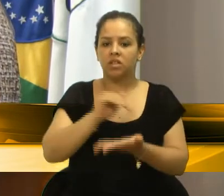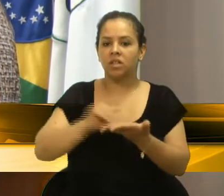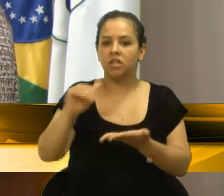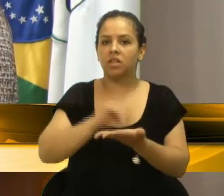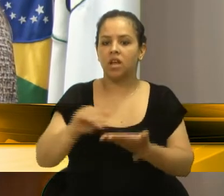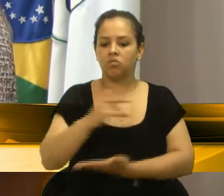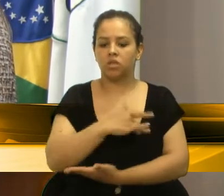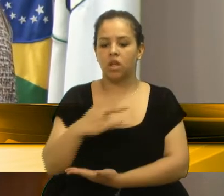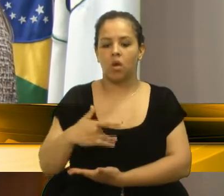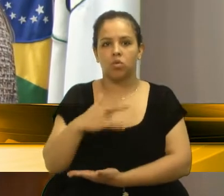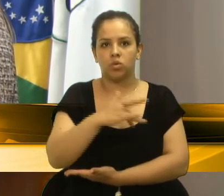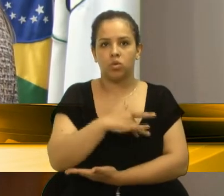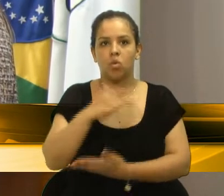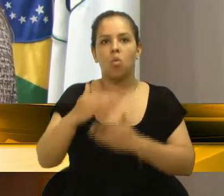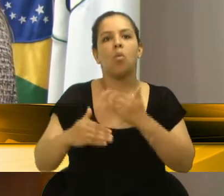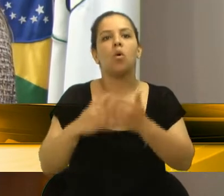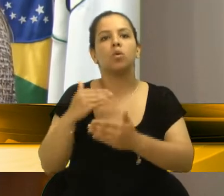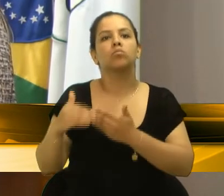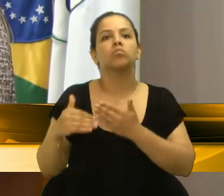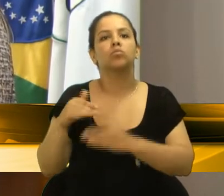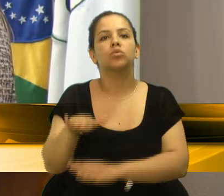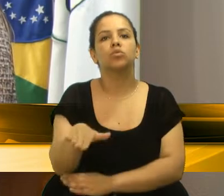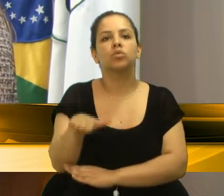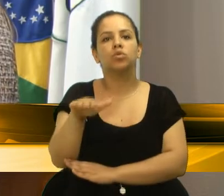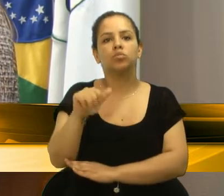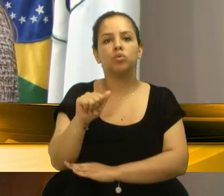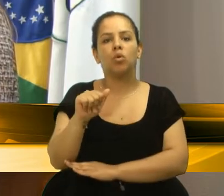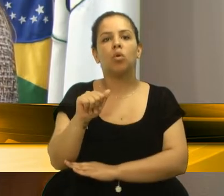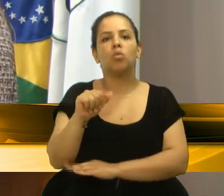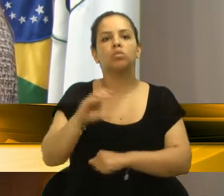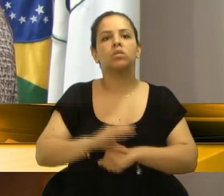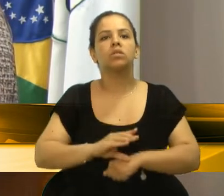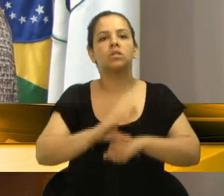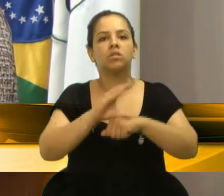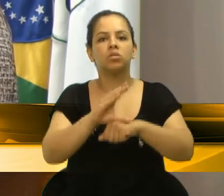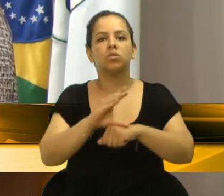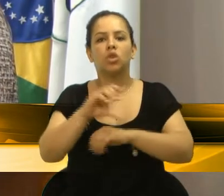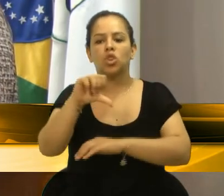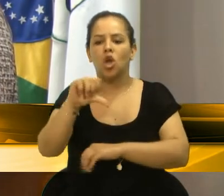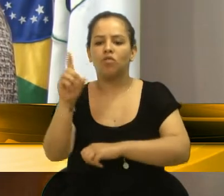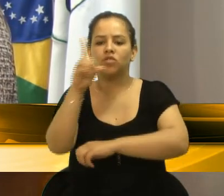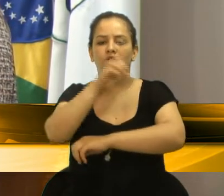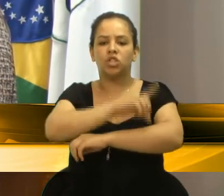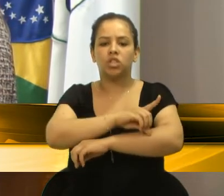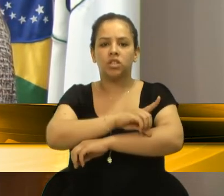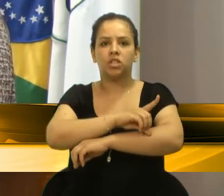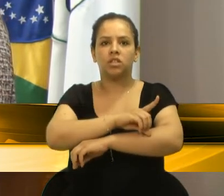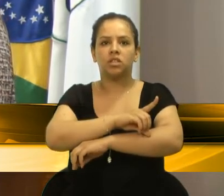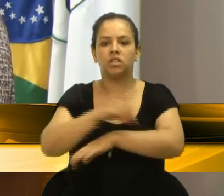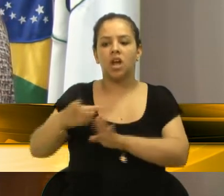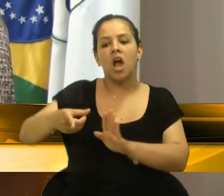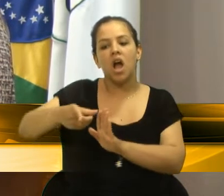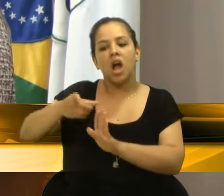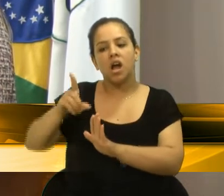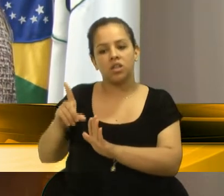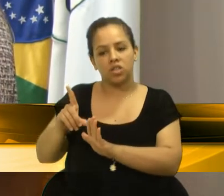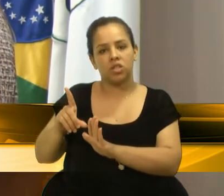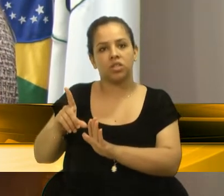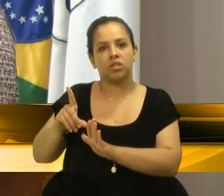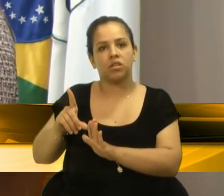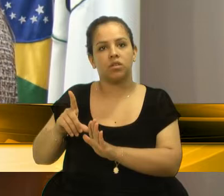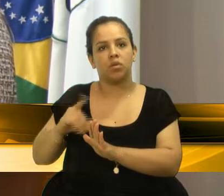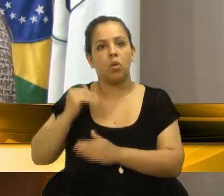Saúde, quando convocou o Conselho com 9 dias úteis de antecedência, quando a